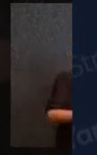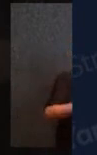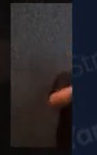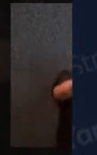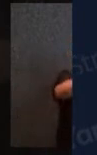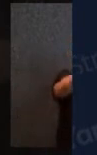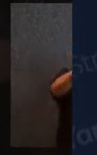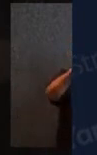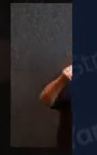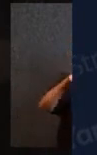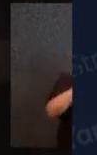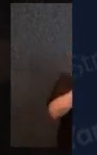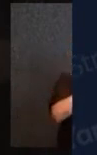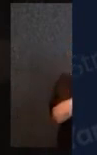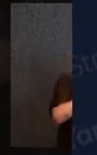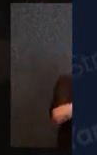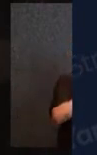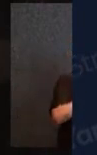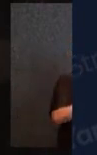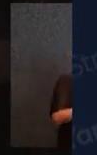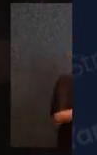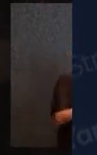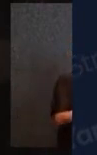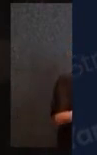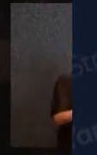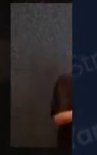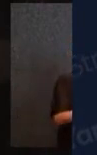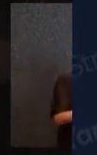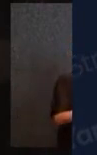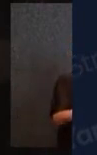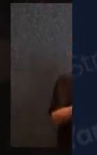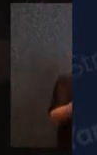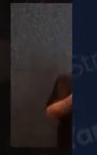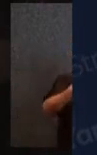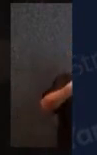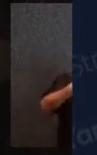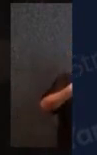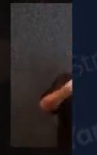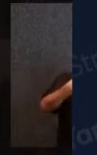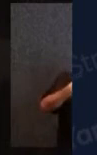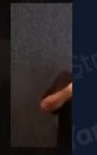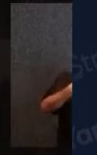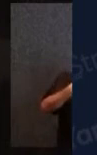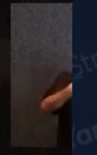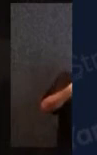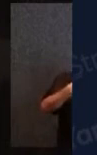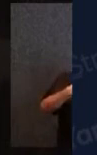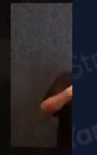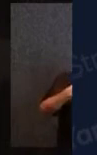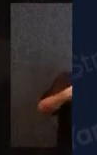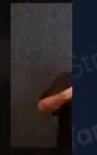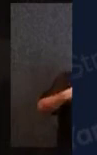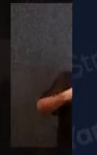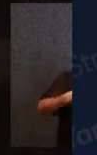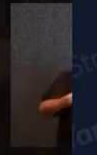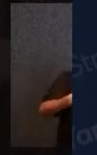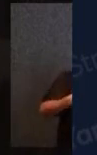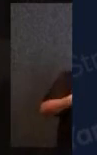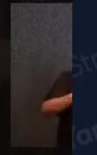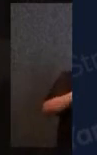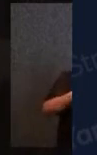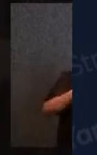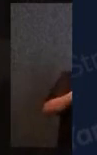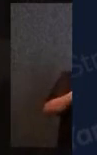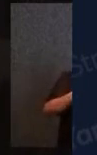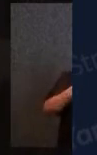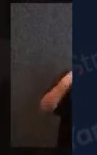de acompanhamento, ele tem níveis. A nível de município, é preciso que a